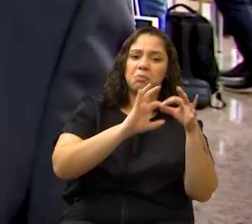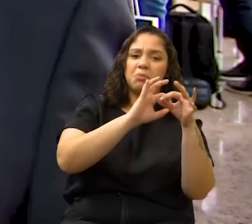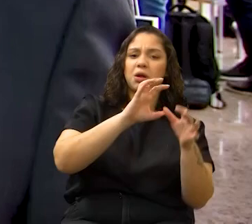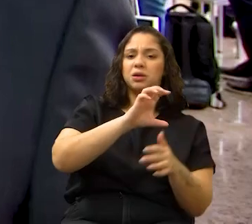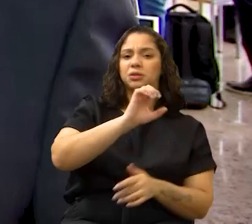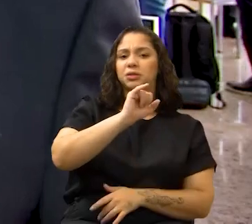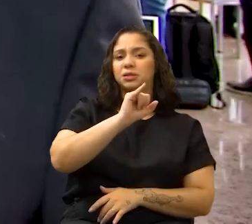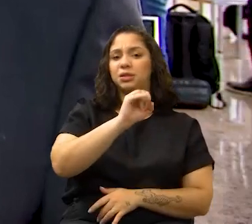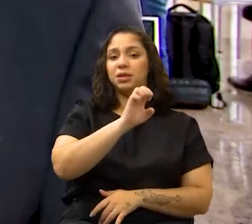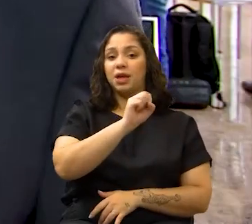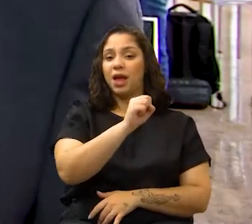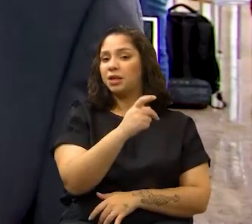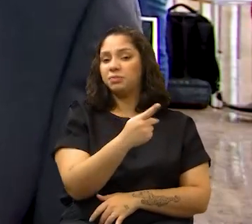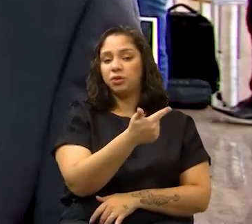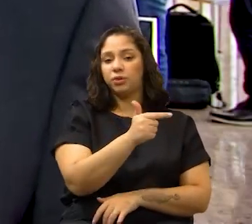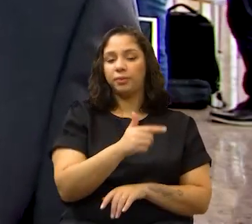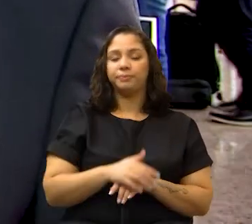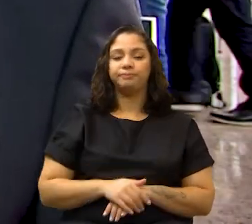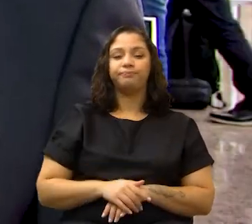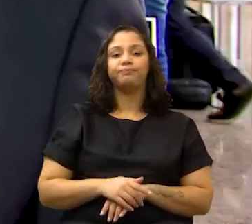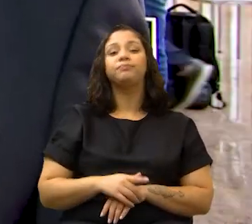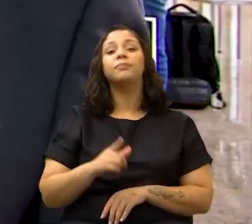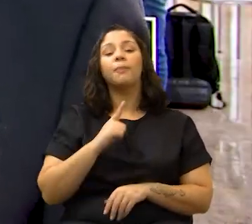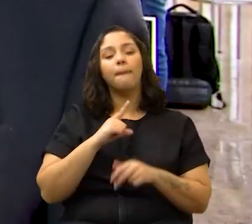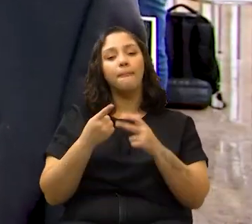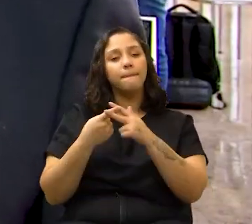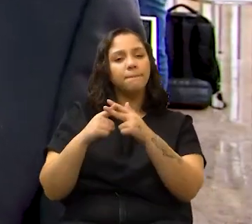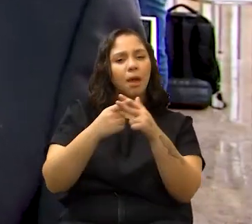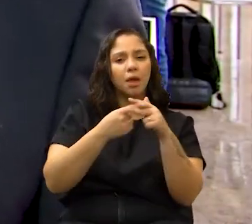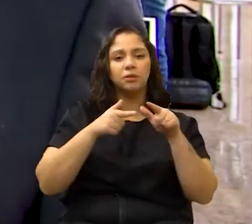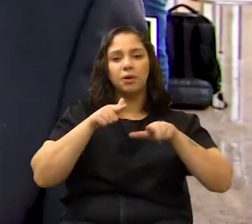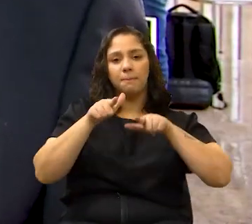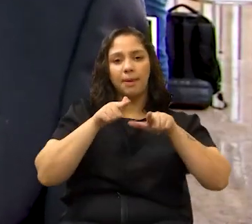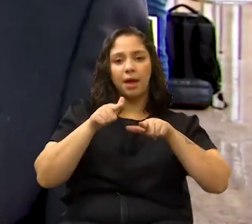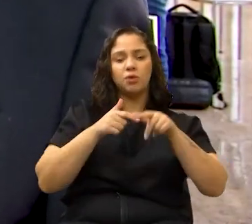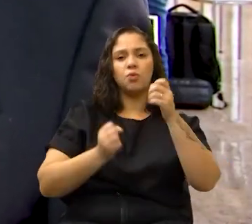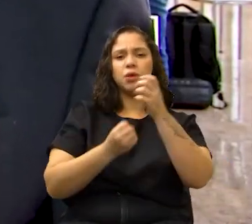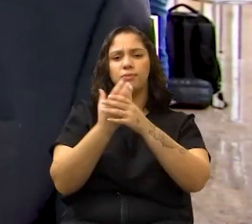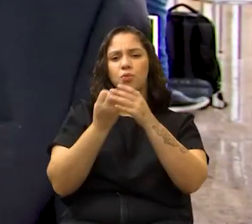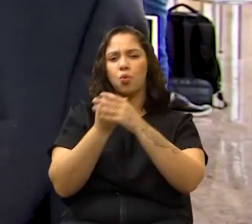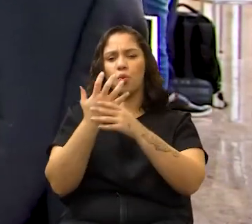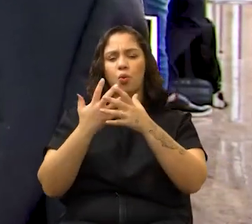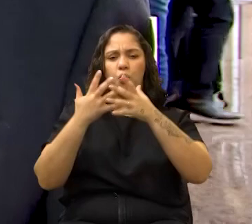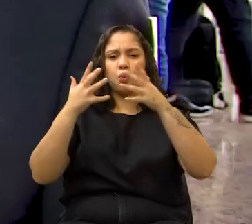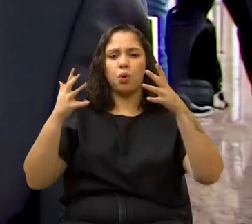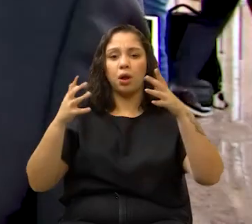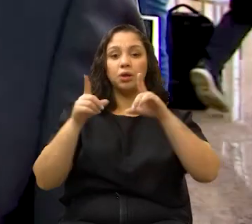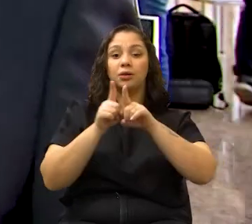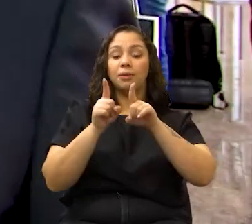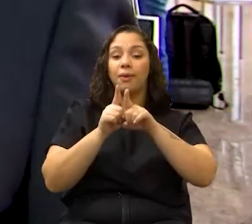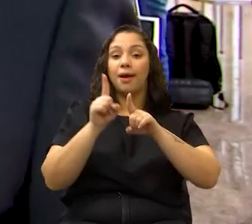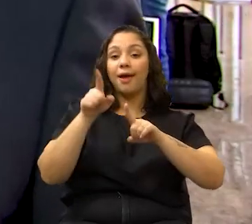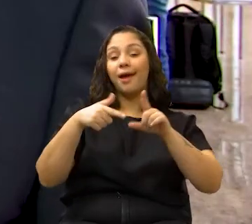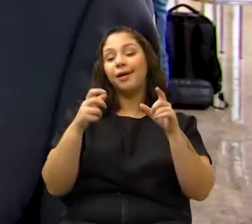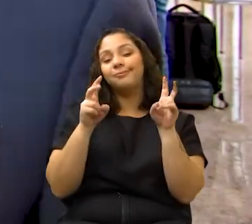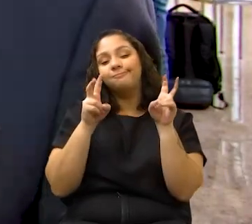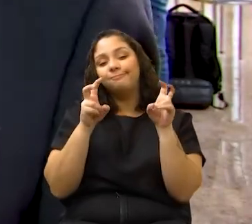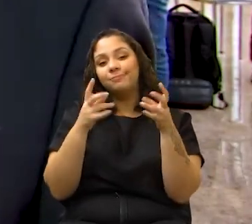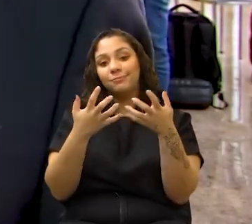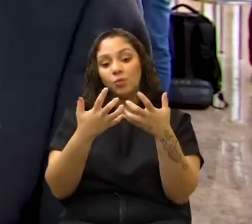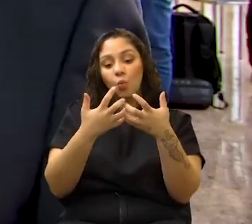Porque aí você tem a manutenção de empregos, o aumento da produção E a cadeia produtiva ela é uma engrenagem